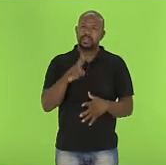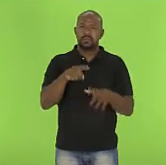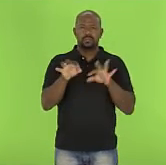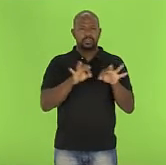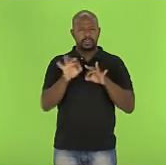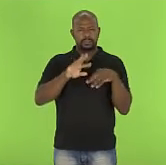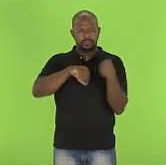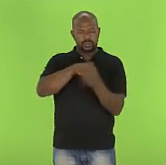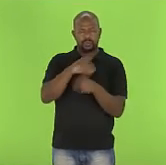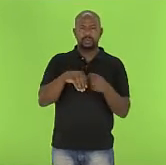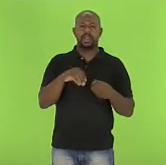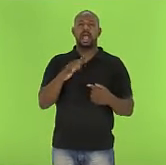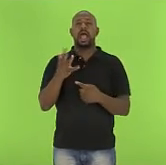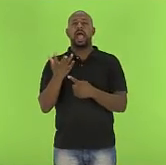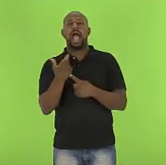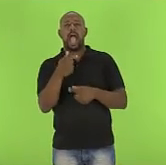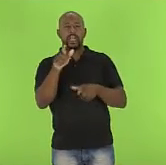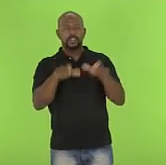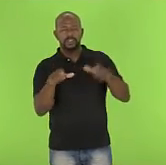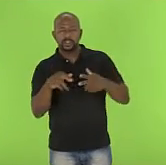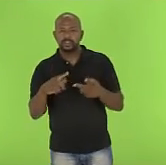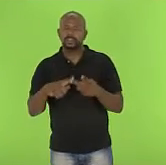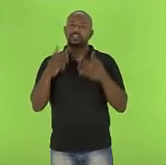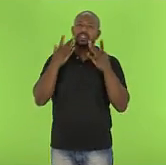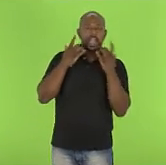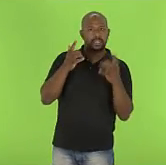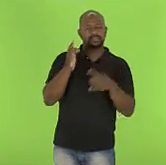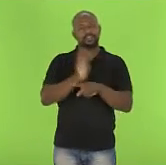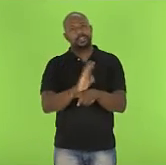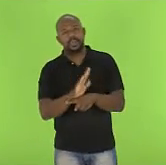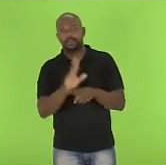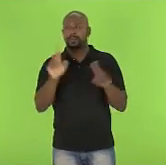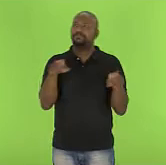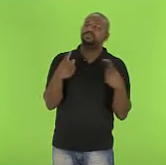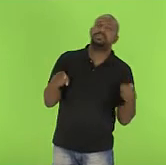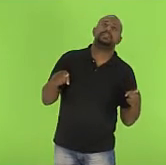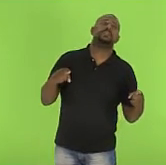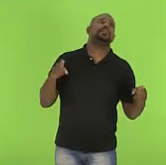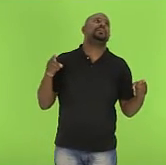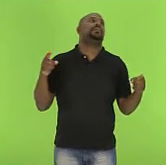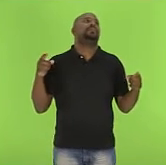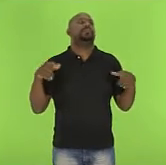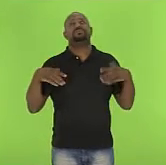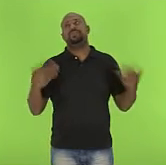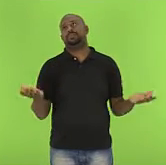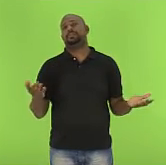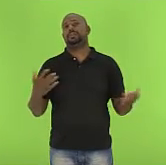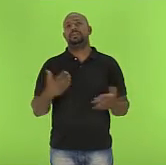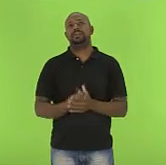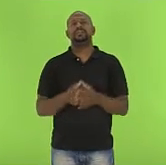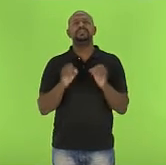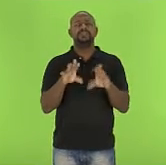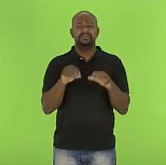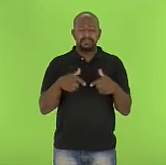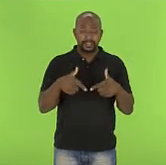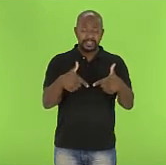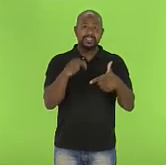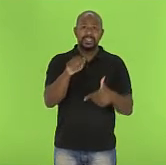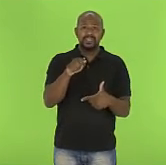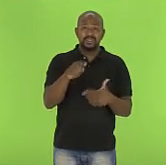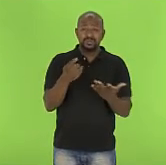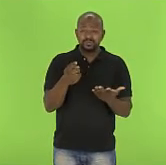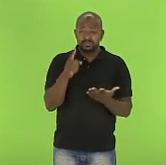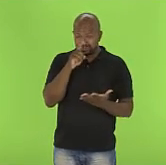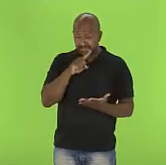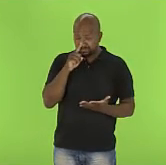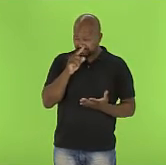Porque é um projeto que mistura artes, né? Mistura o teatro, o cinema, a música. E como que a gente vai realizar isso